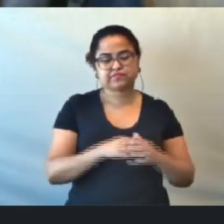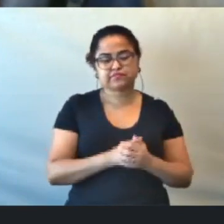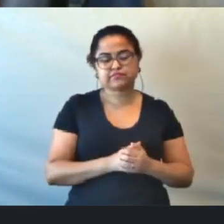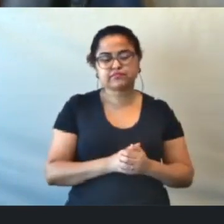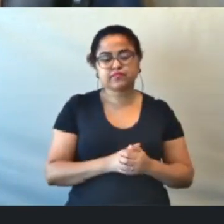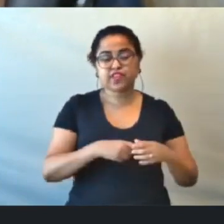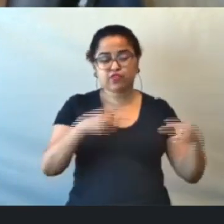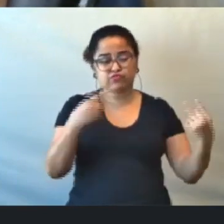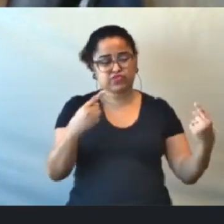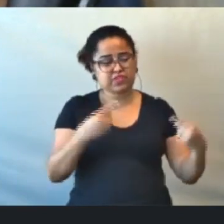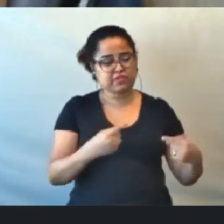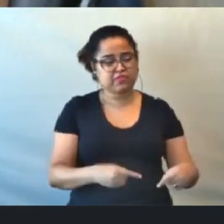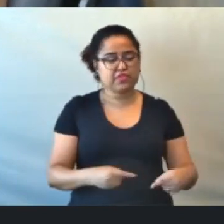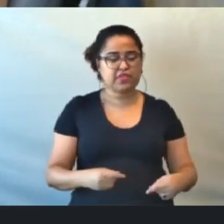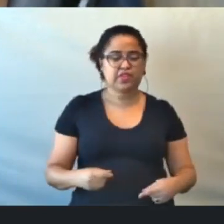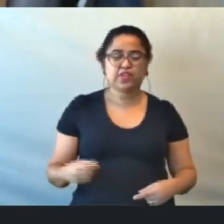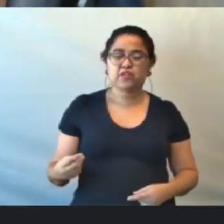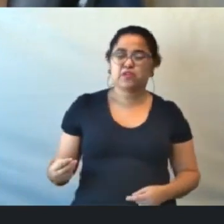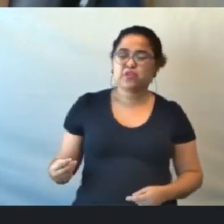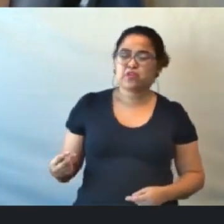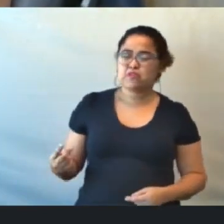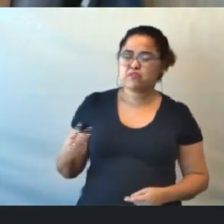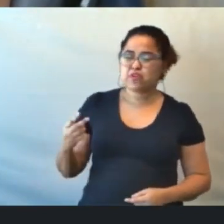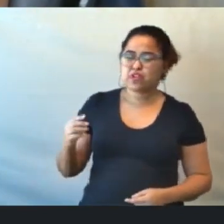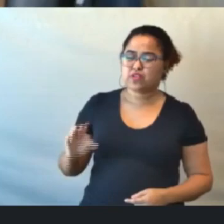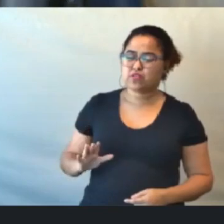mas o IGAM,